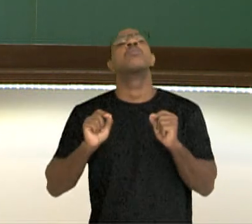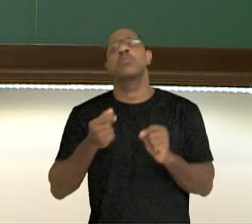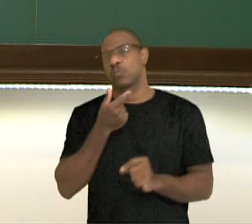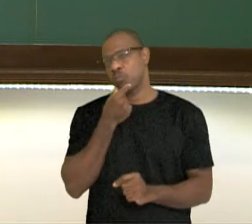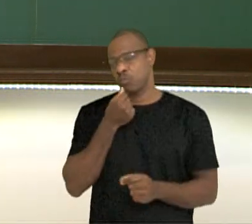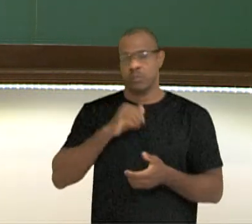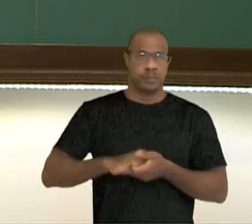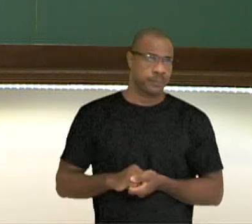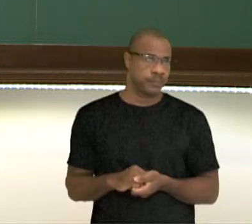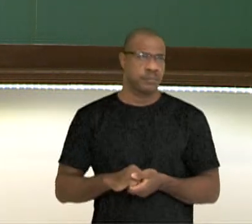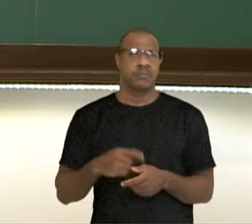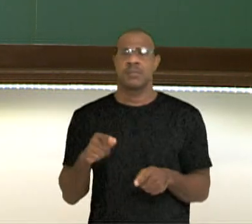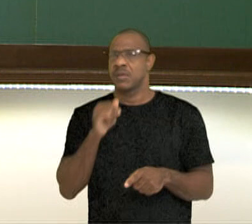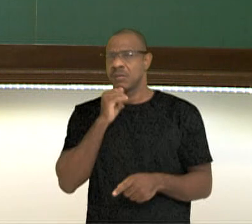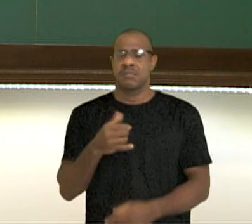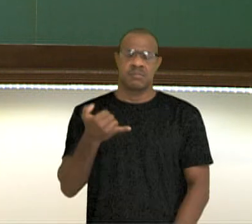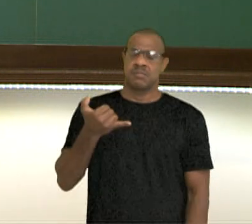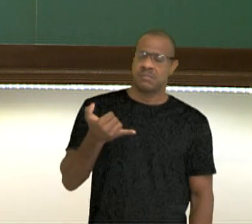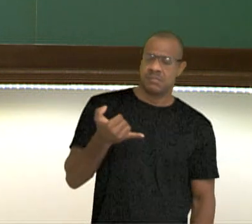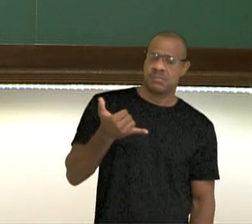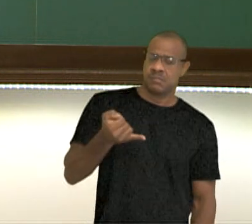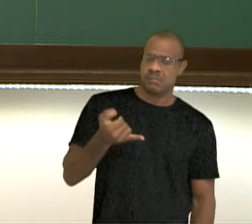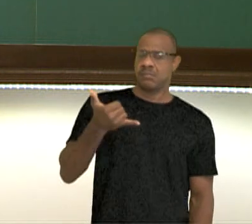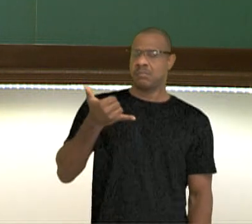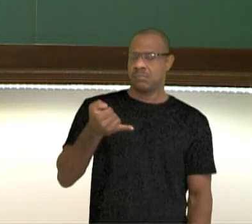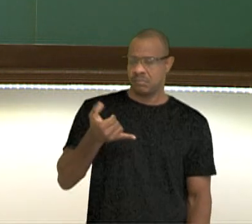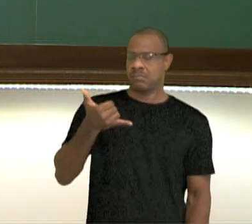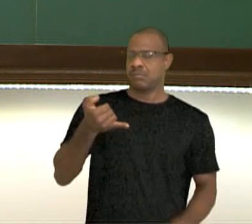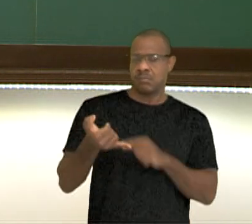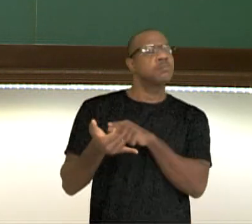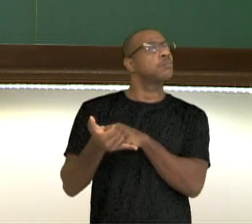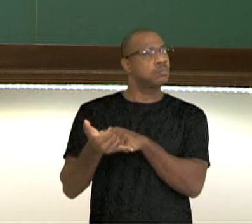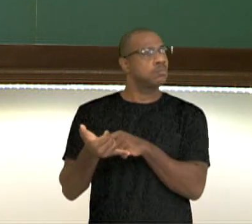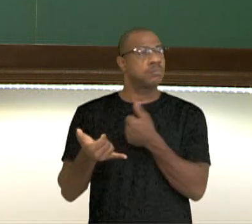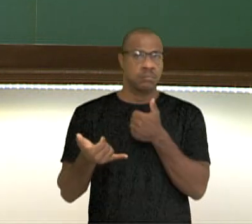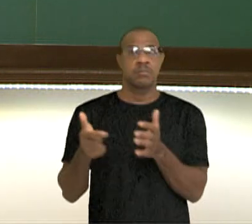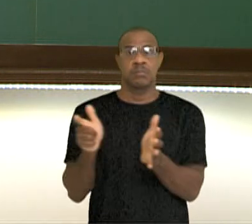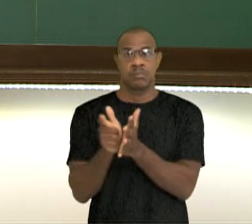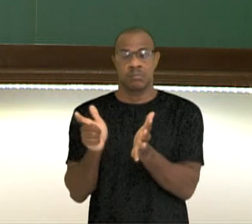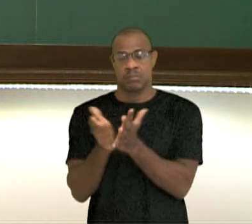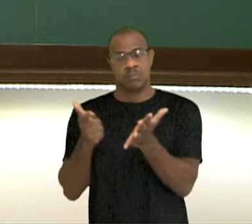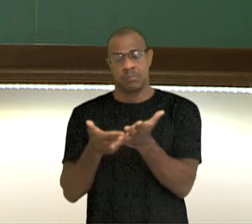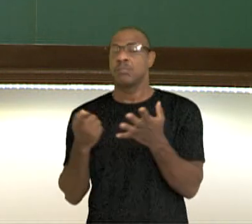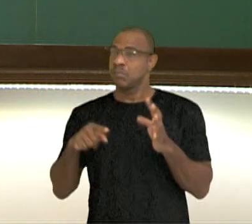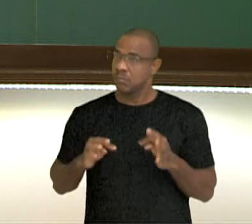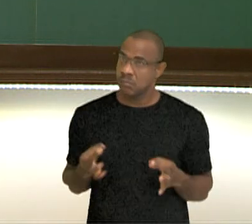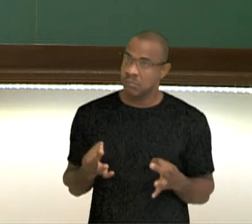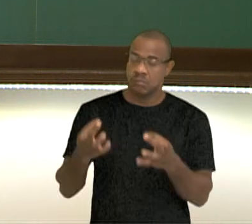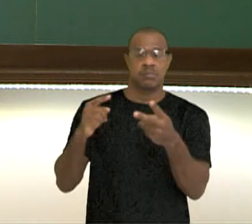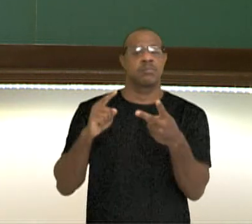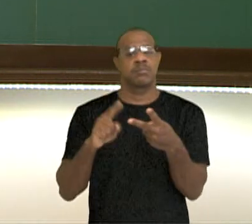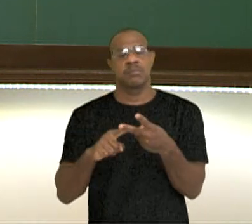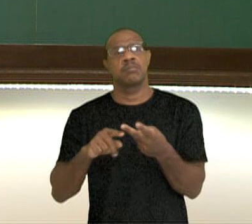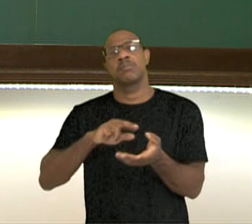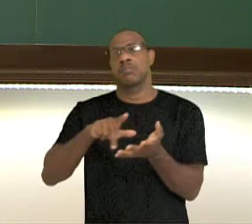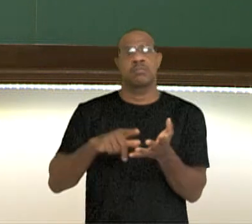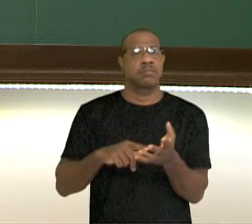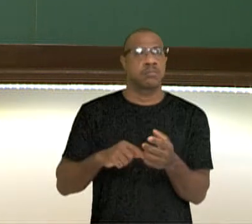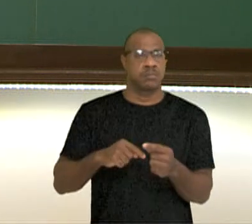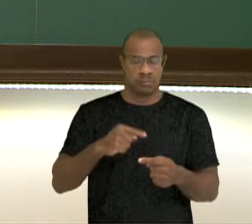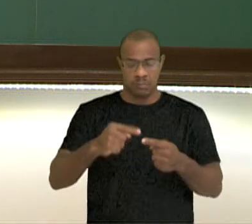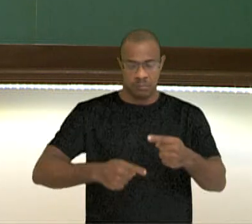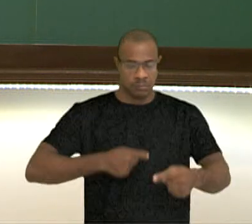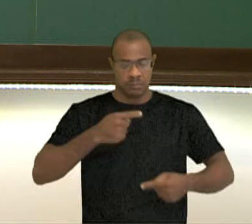homem. Então, uma caneta esferográfica é tecnologia, o papel é tecnologia, então a roda